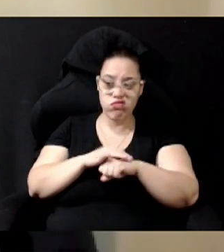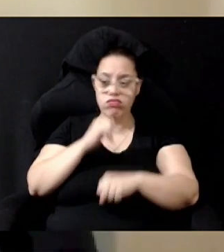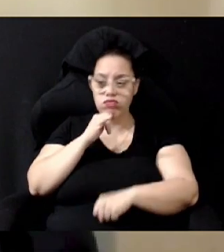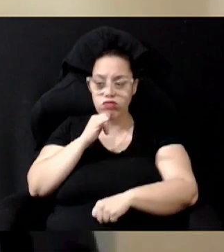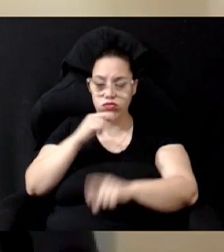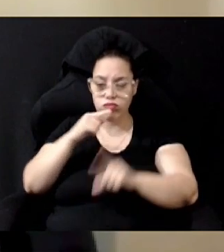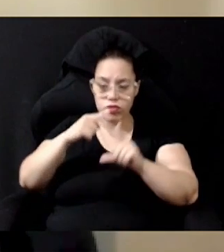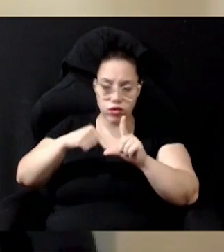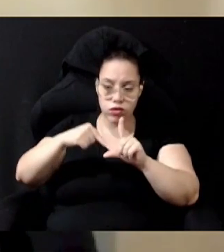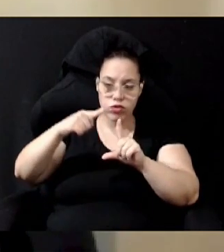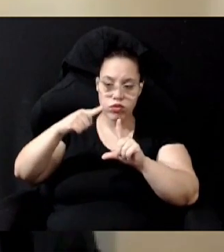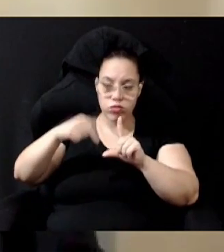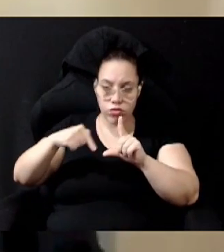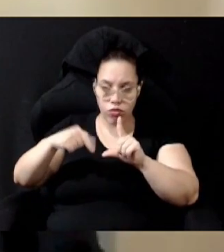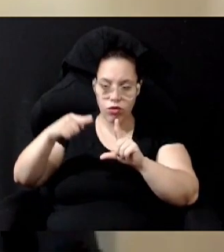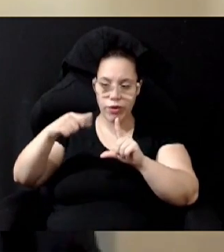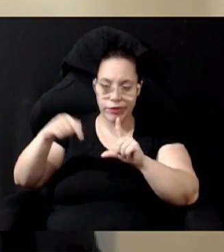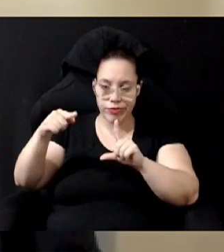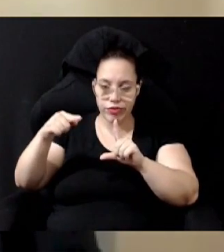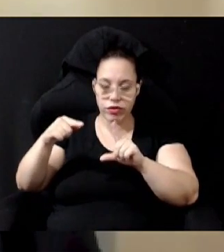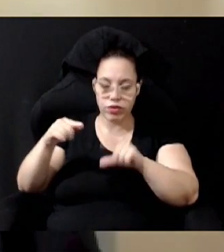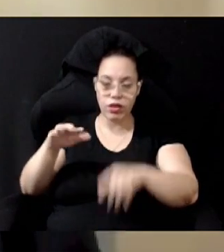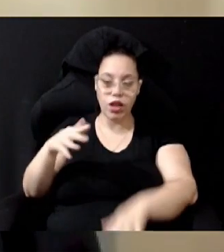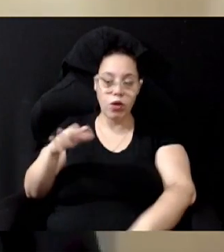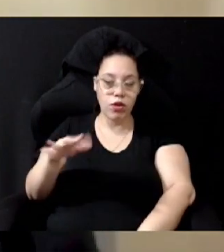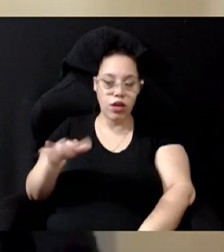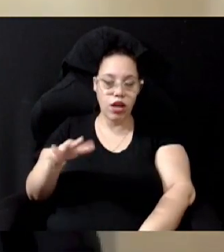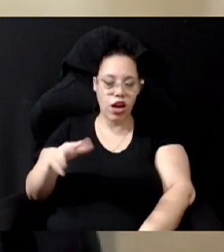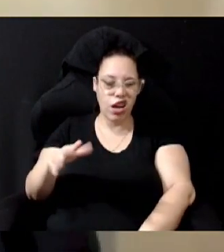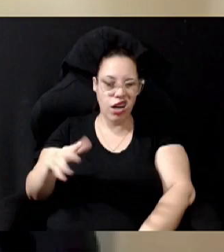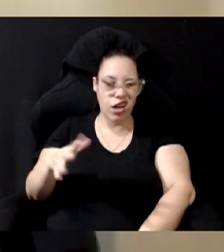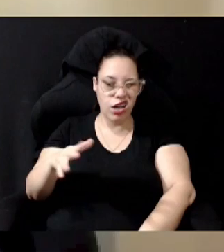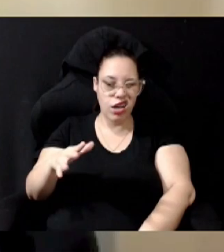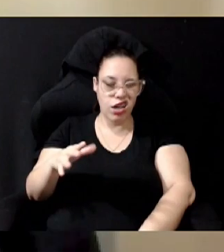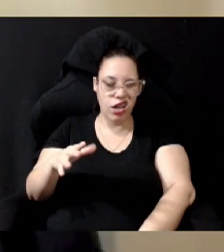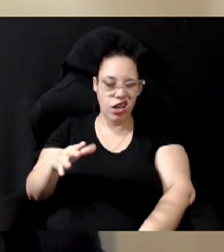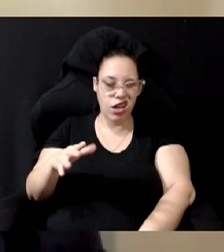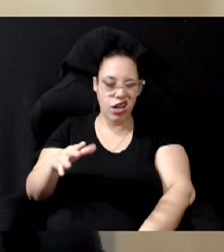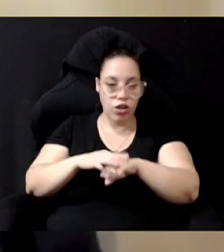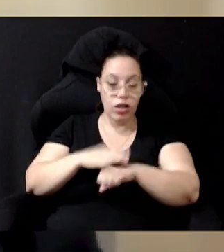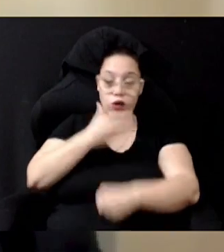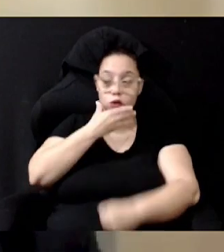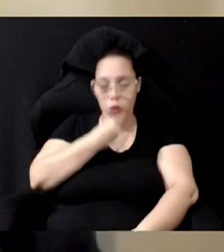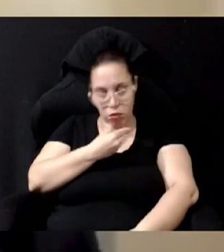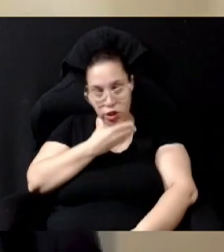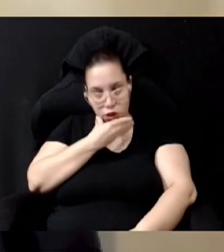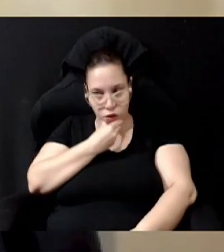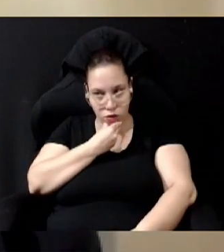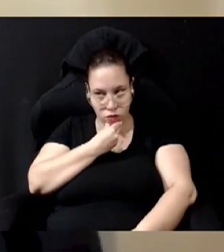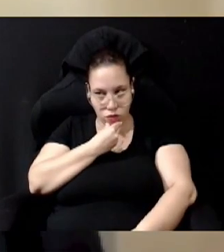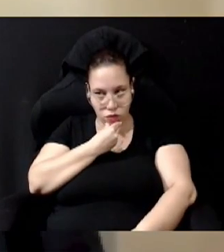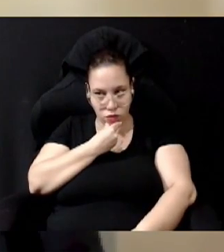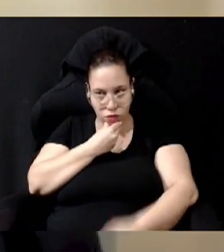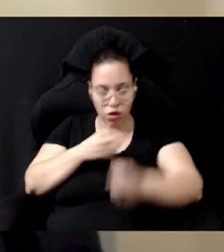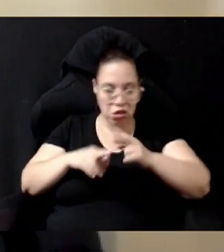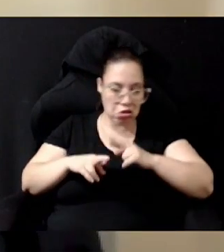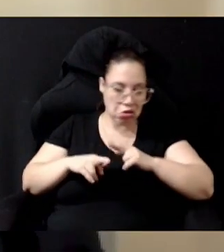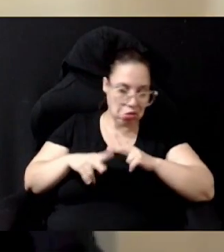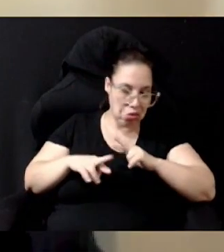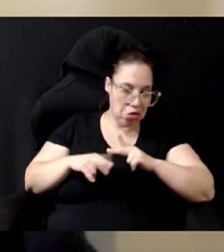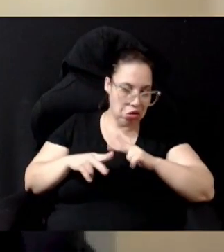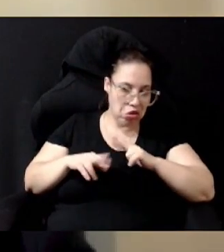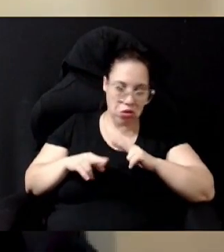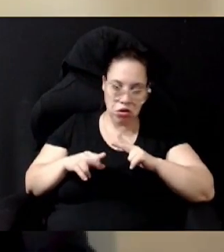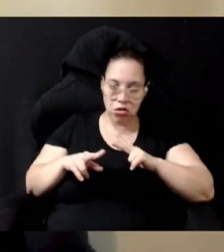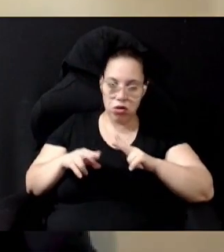estatisticamente, assim, a doença de Parkinson sempre foi mais frequente em homens, mas essa diferença entre o número de